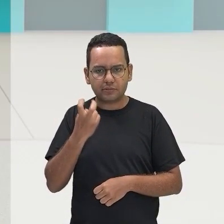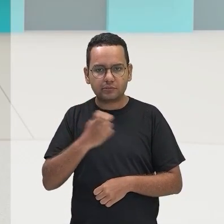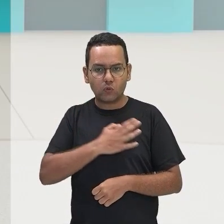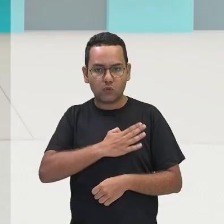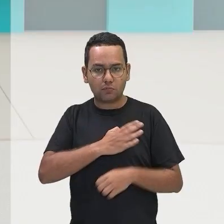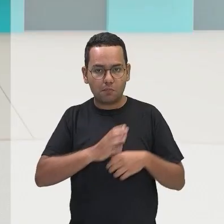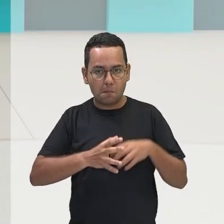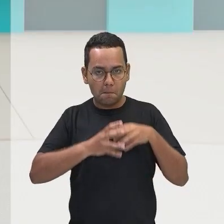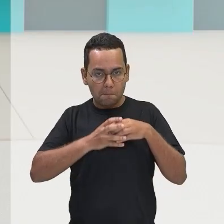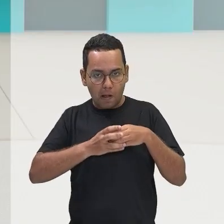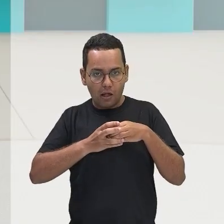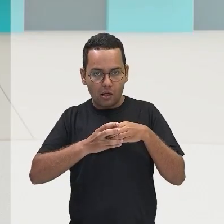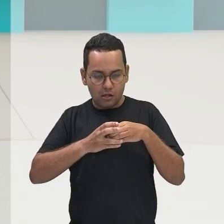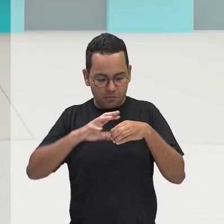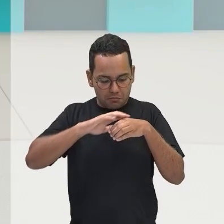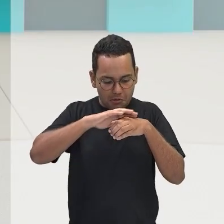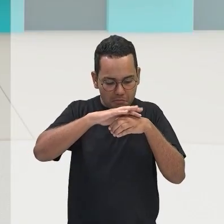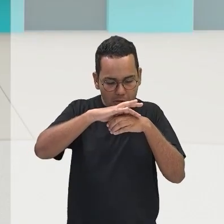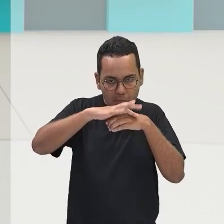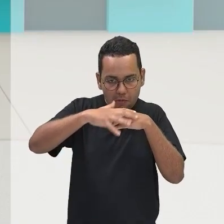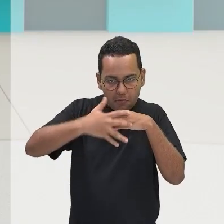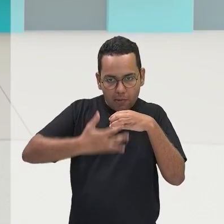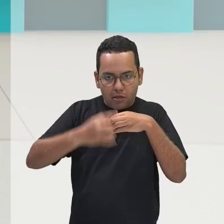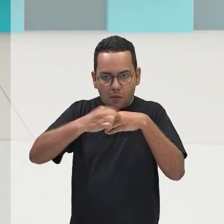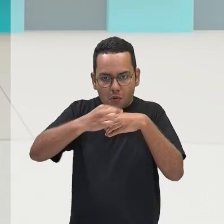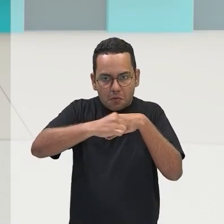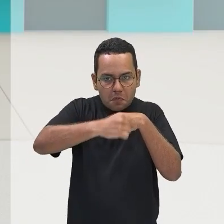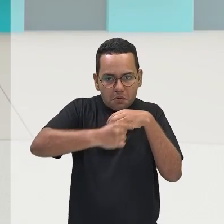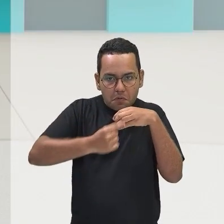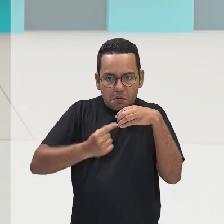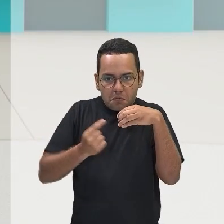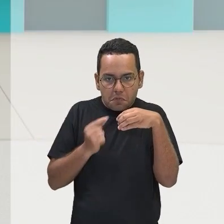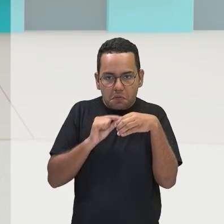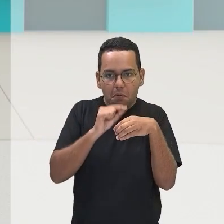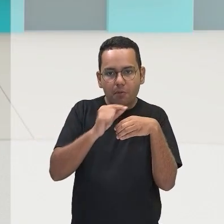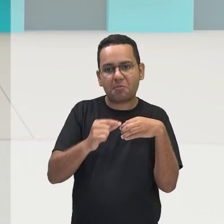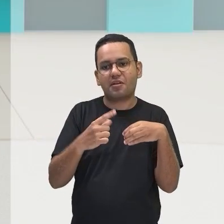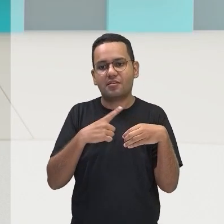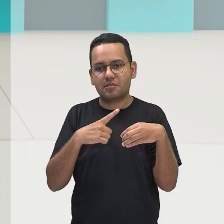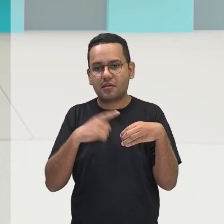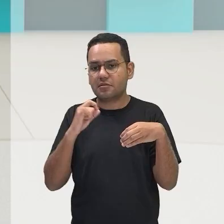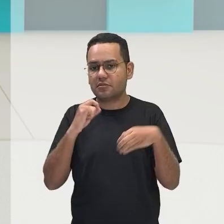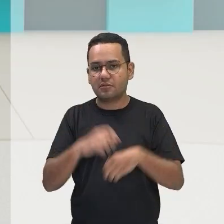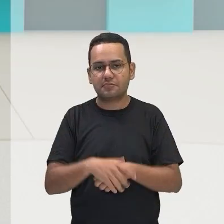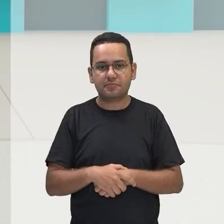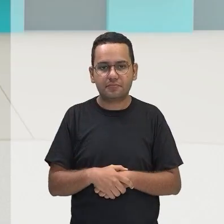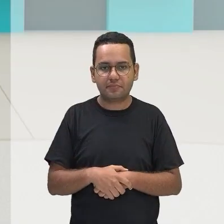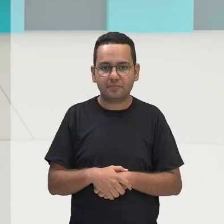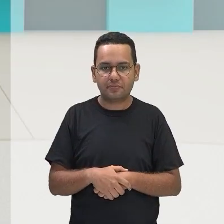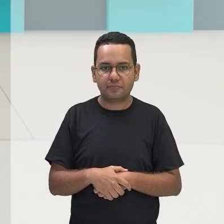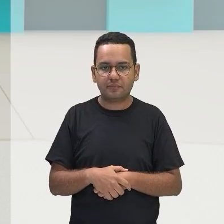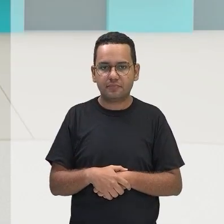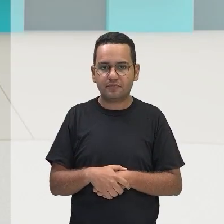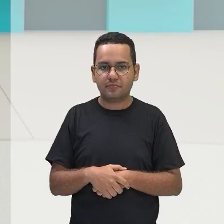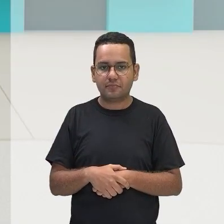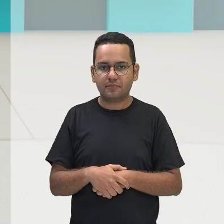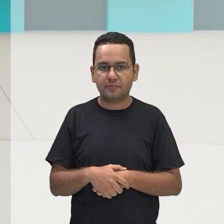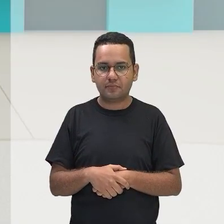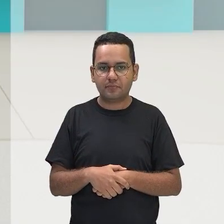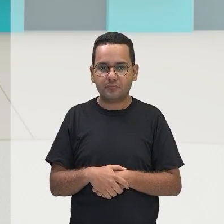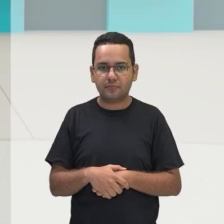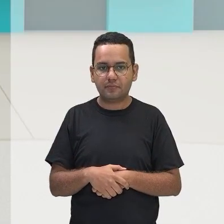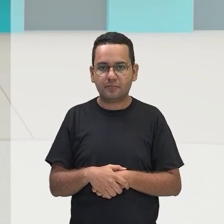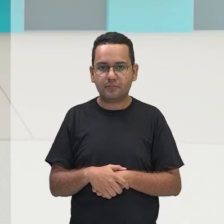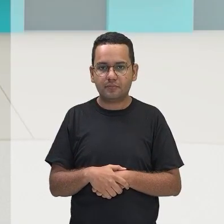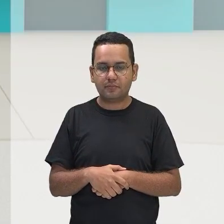veias ao redor do seu coração, né? É por aí que acontece o quê? Quando você começa a ter uma digestão muito rica